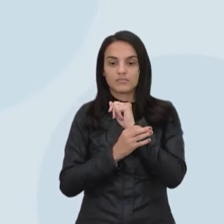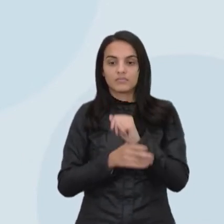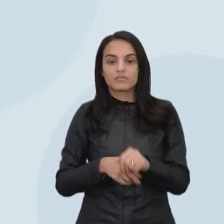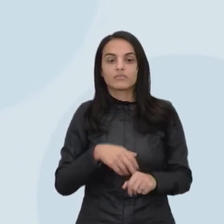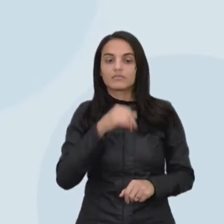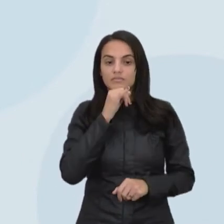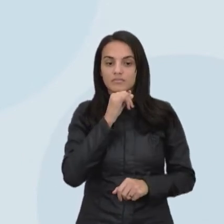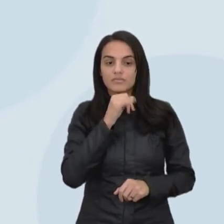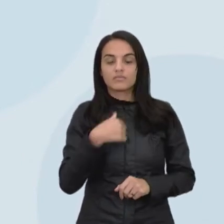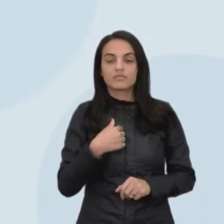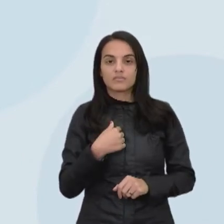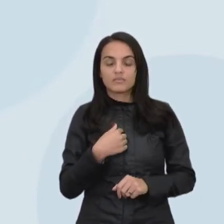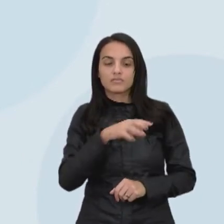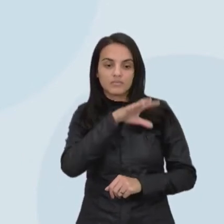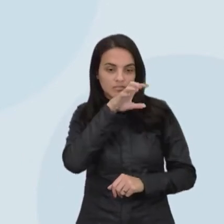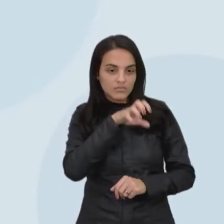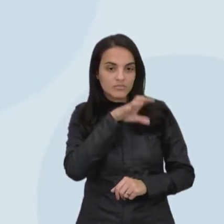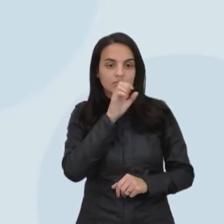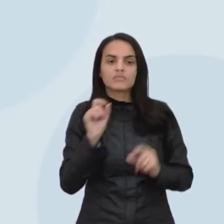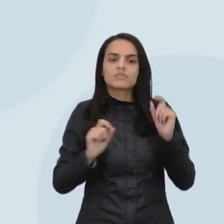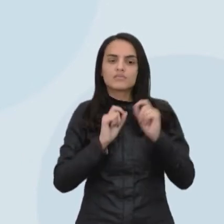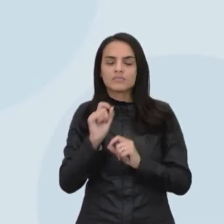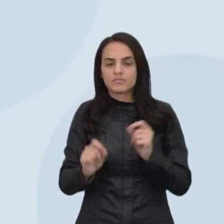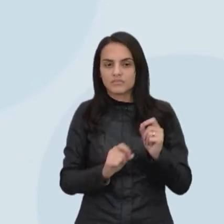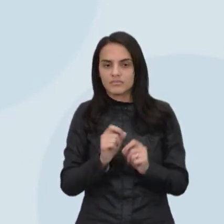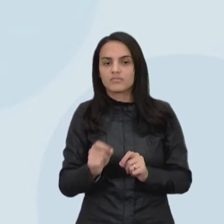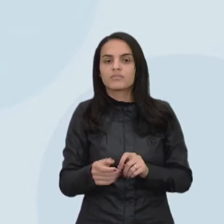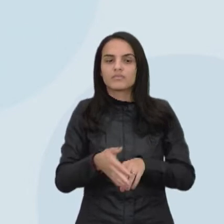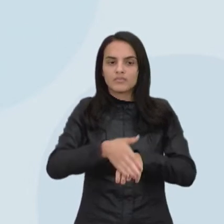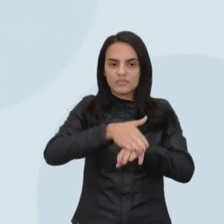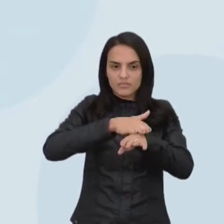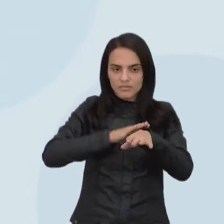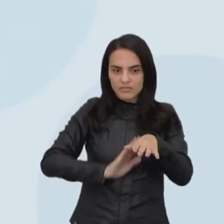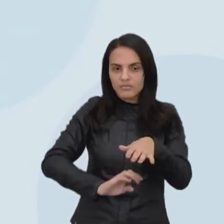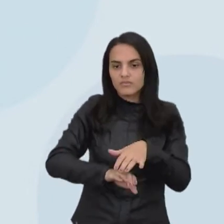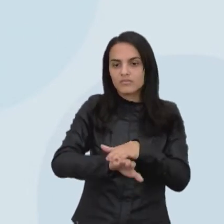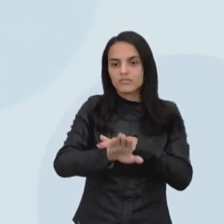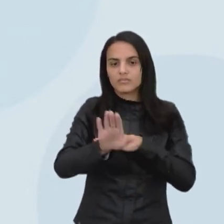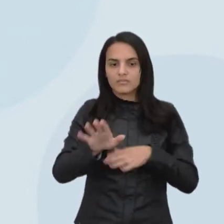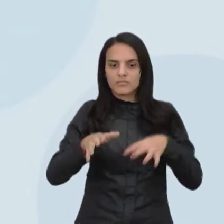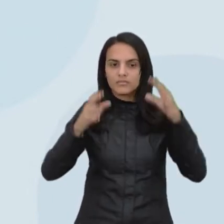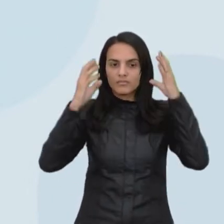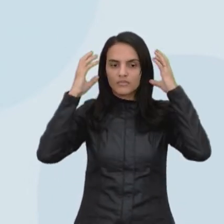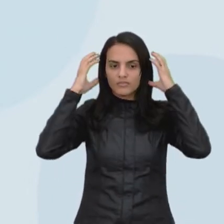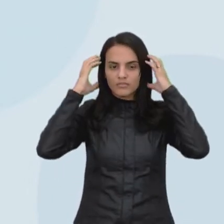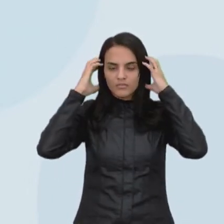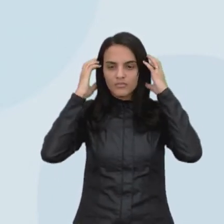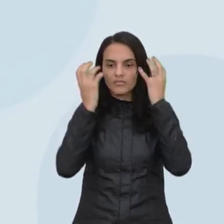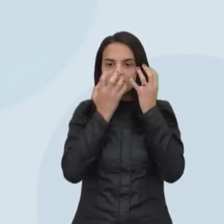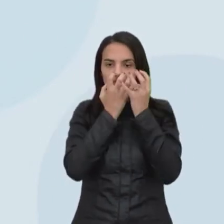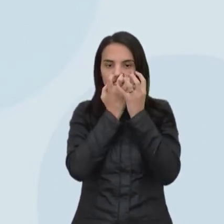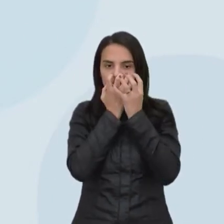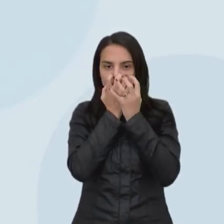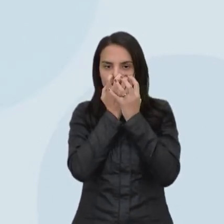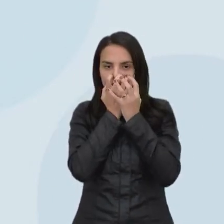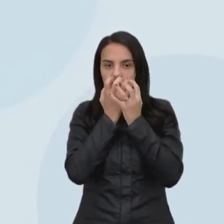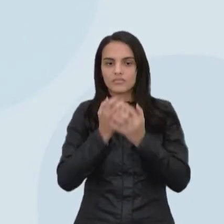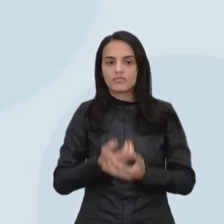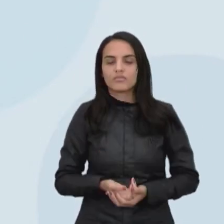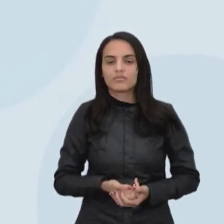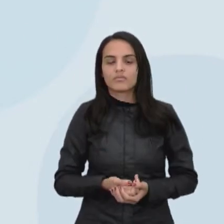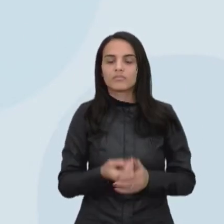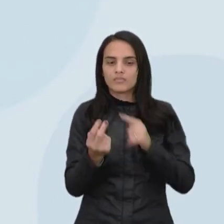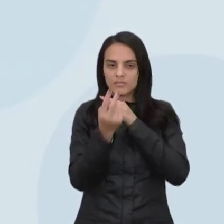se contaminem. O que são esses equipamentos de segurança? Então, são as luvas, são as máscaras, né, são